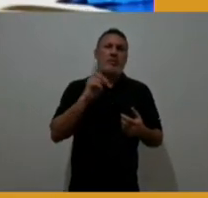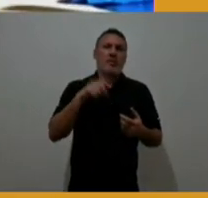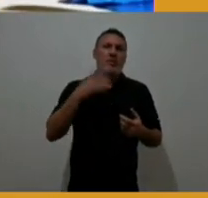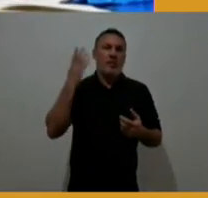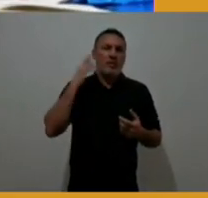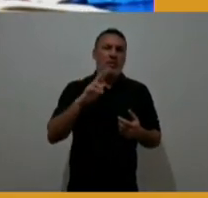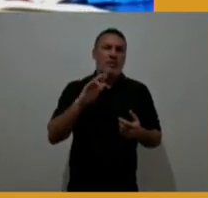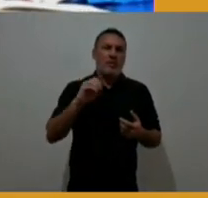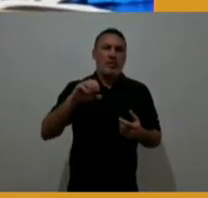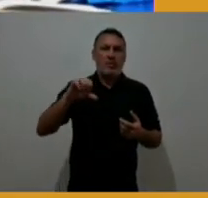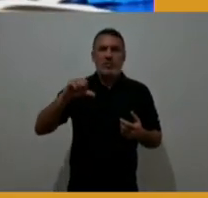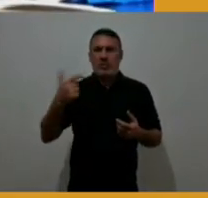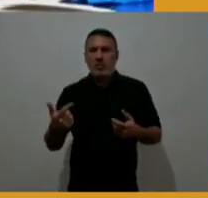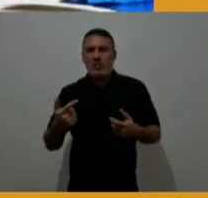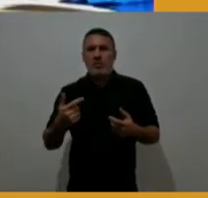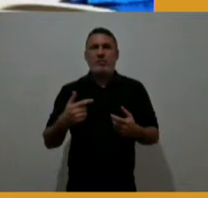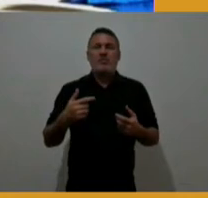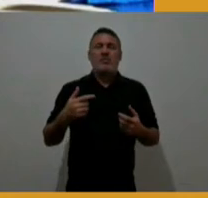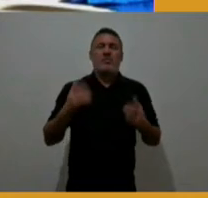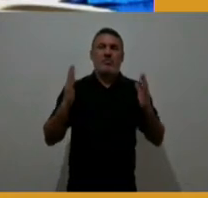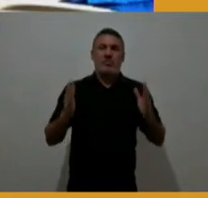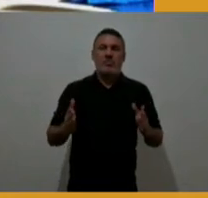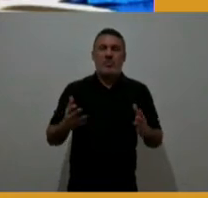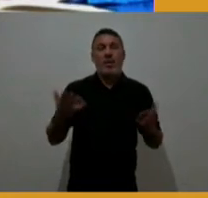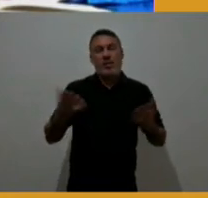que agora começa a chegar, né,